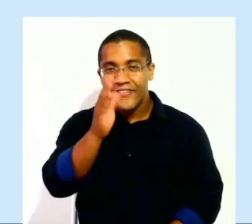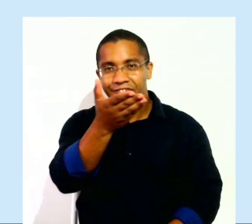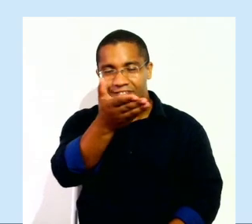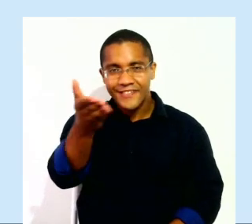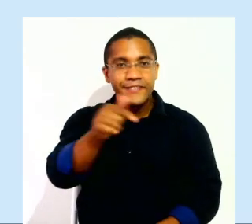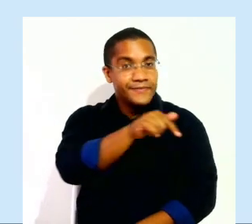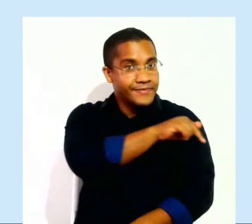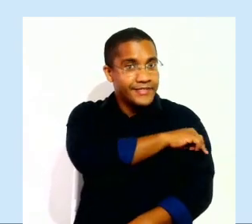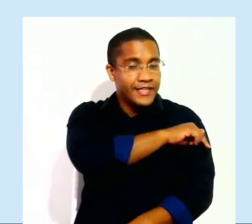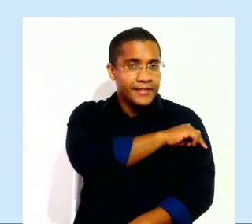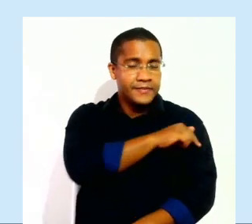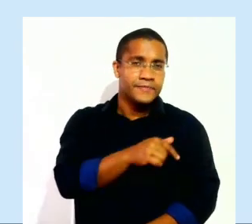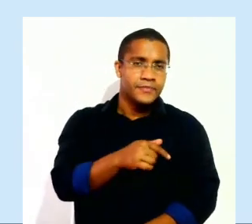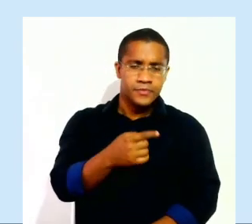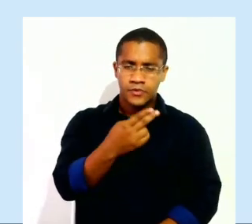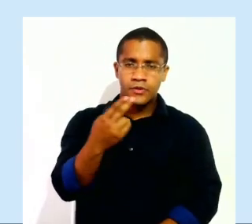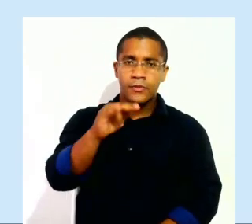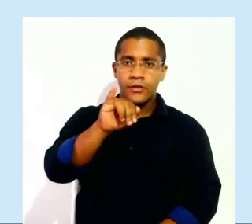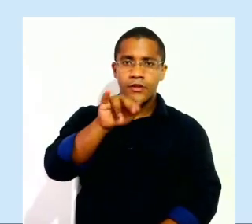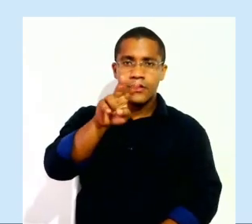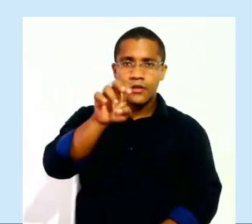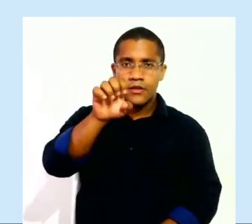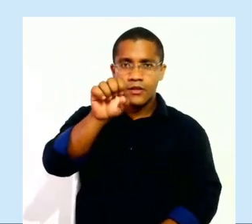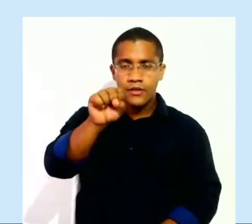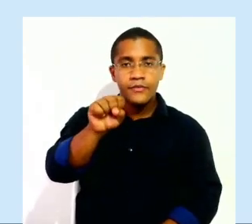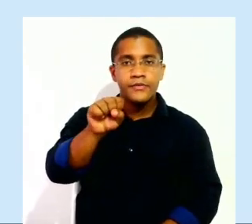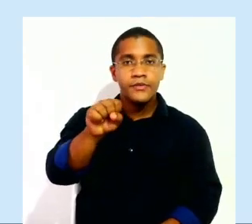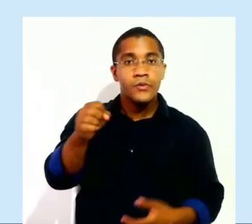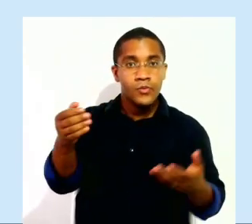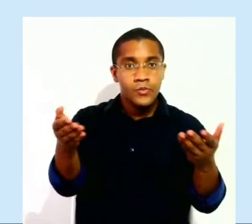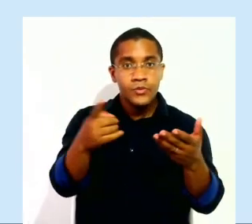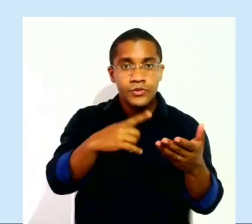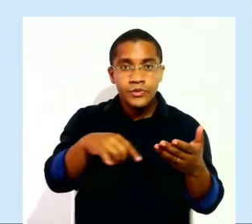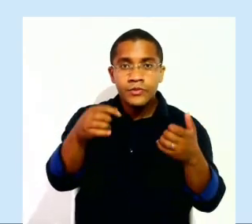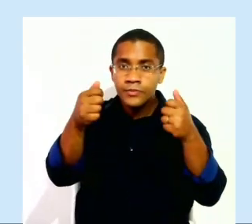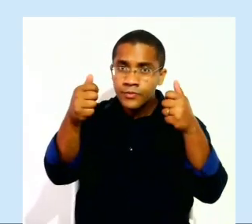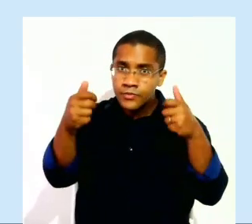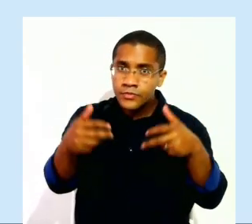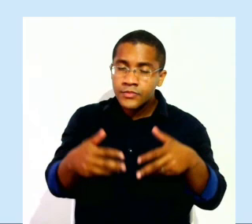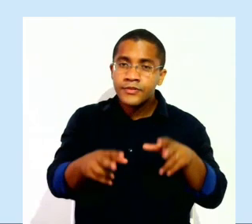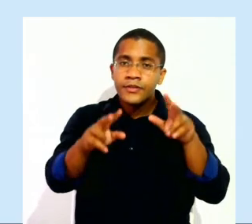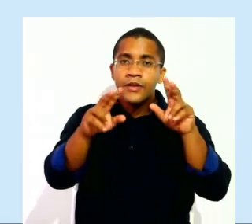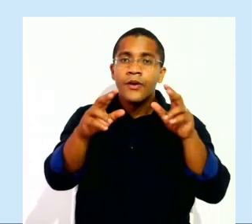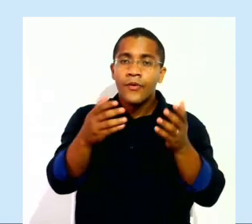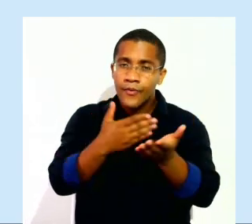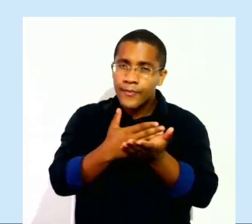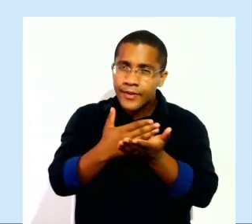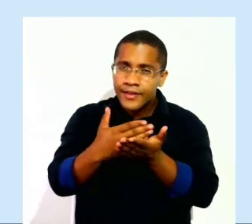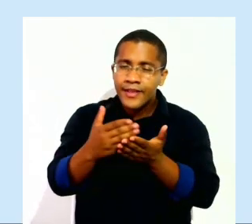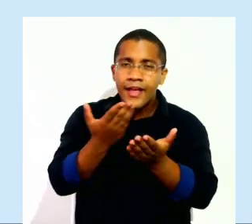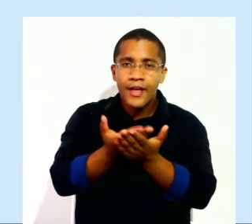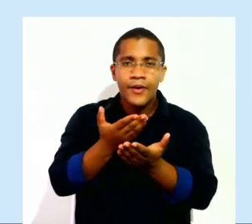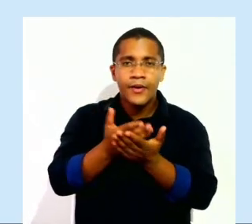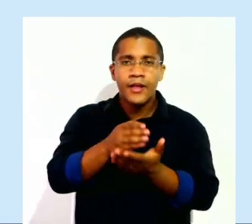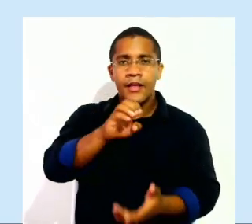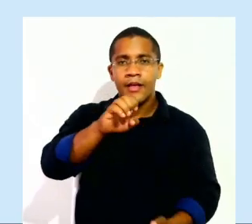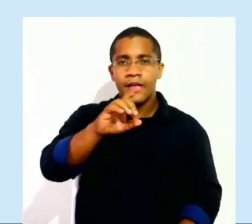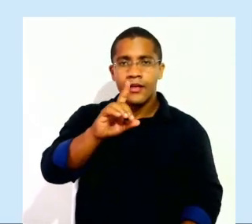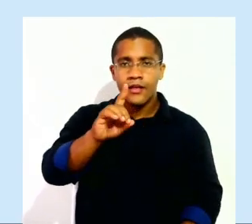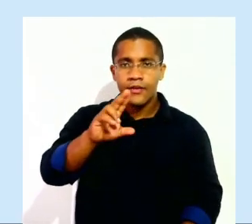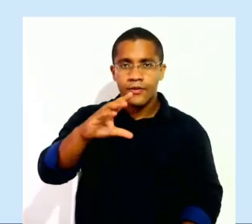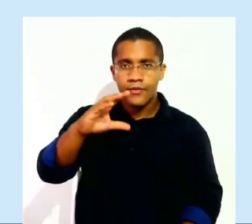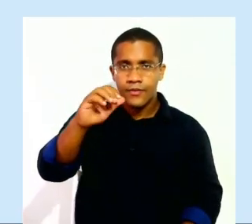E aí, galerinha do 7º ano, meu nome é Ives Fernando. Hoje vamos dar início a mais uma aula do